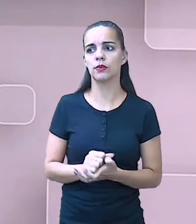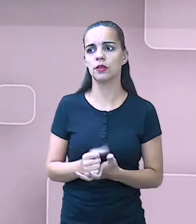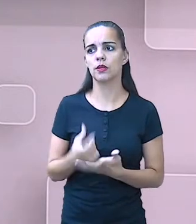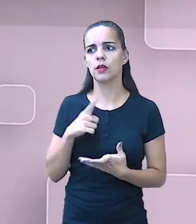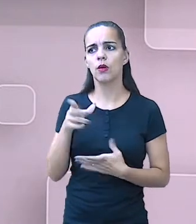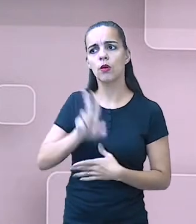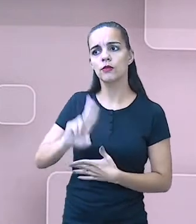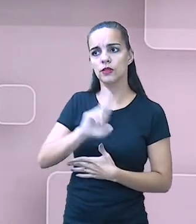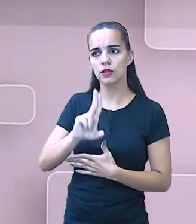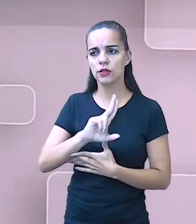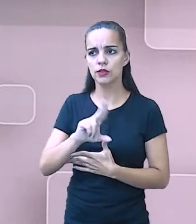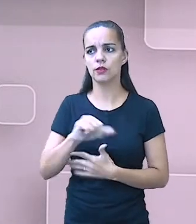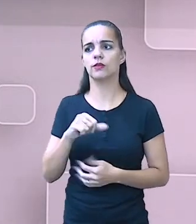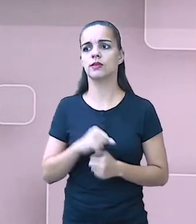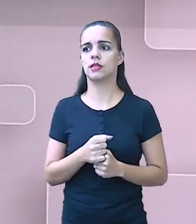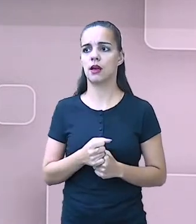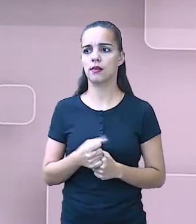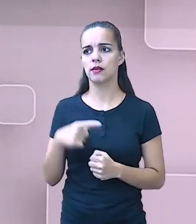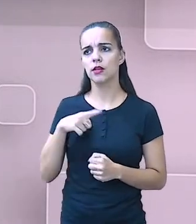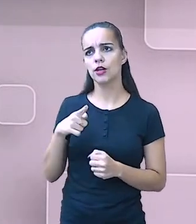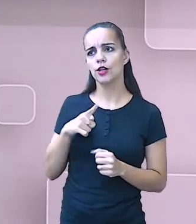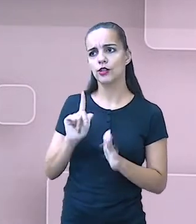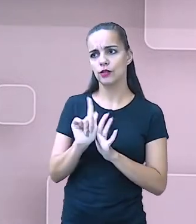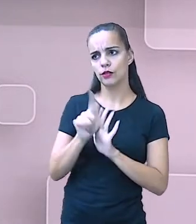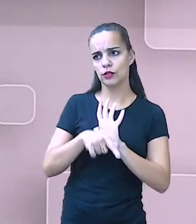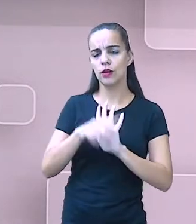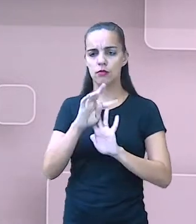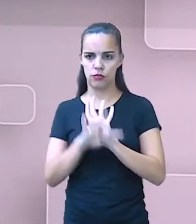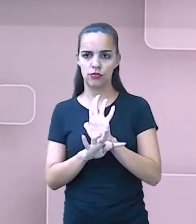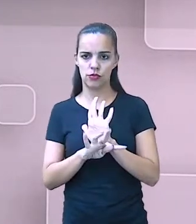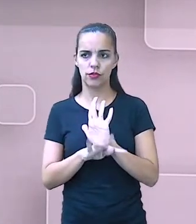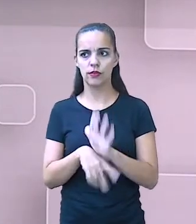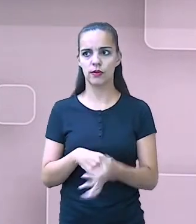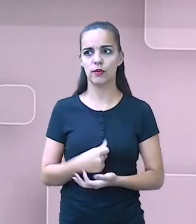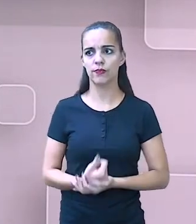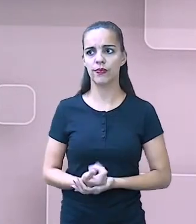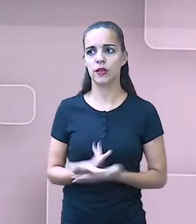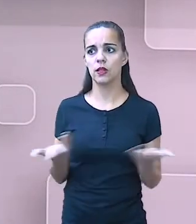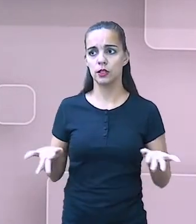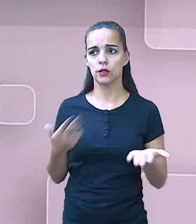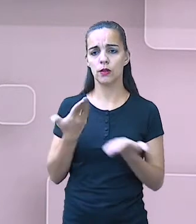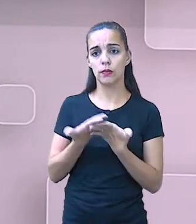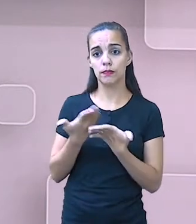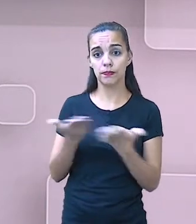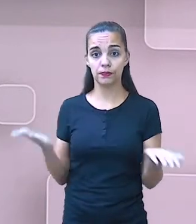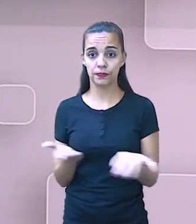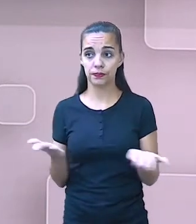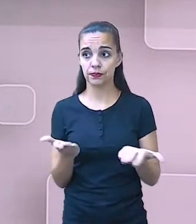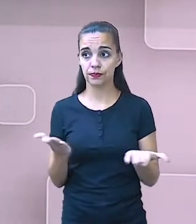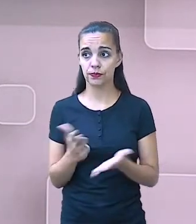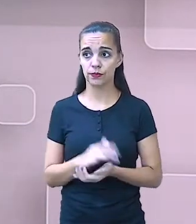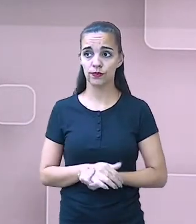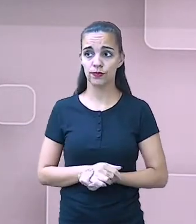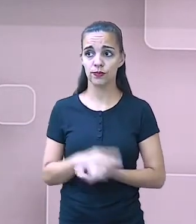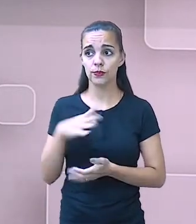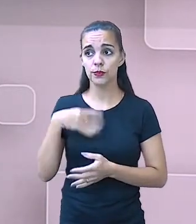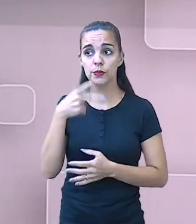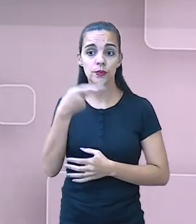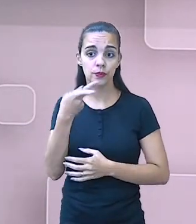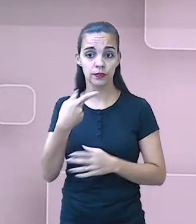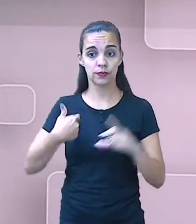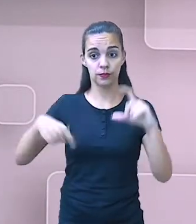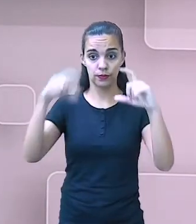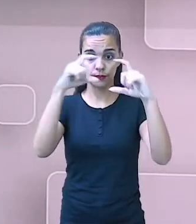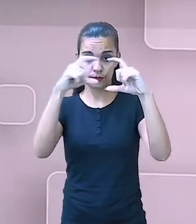surgir também novos tipos de gêneros textuais. Então, na aula de hoje, a gente vai falar sobre